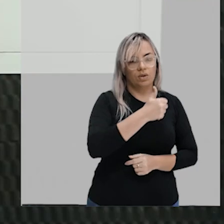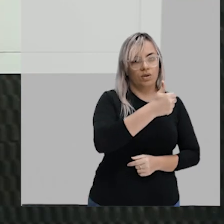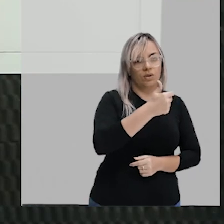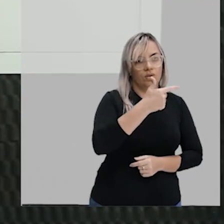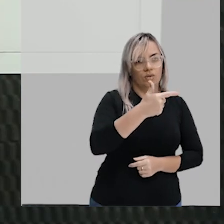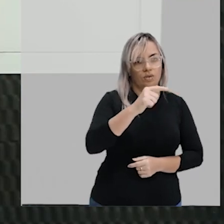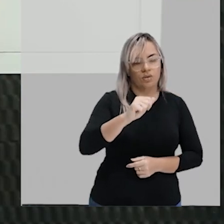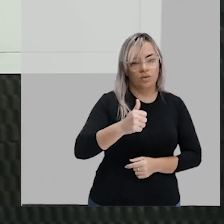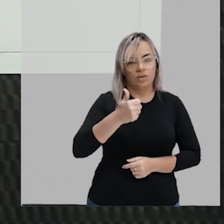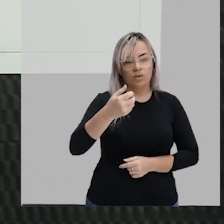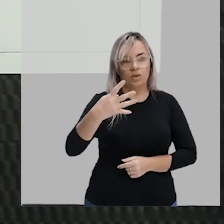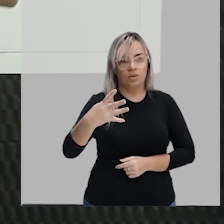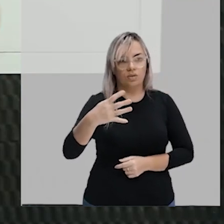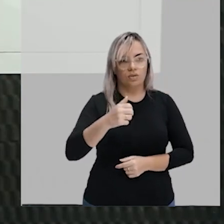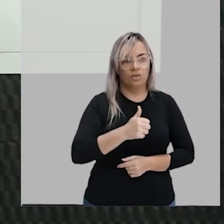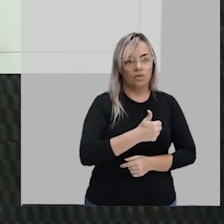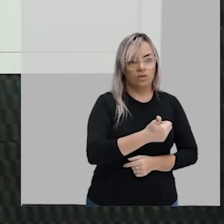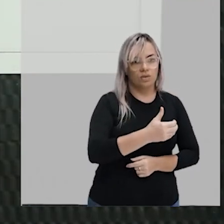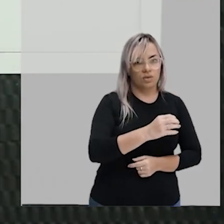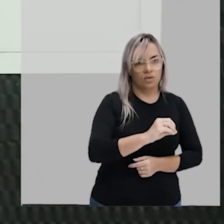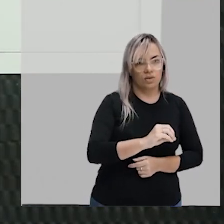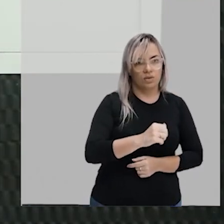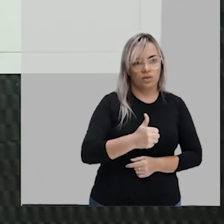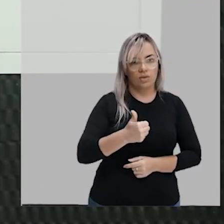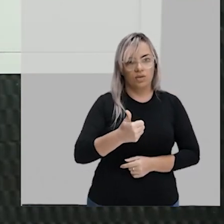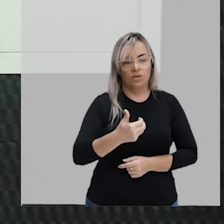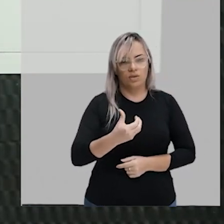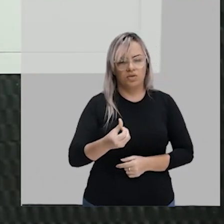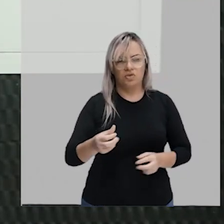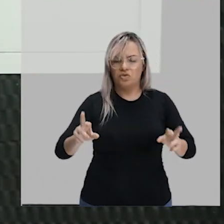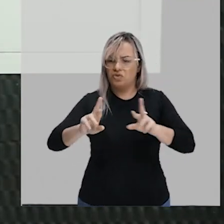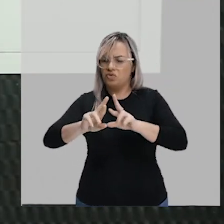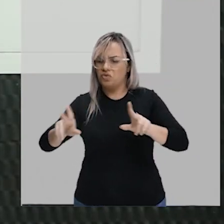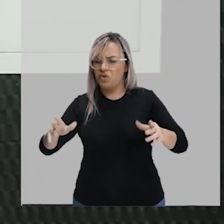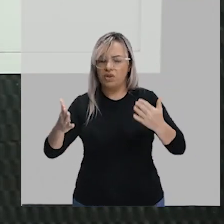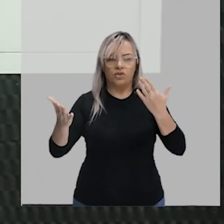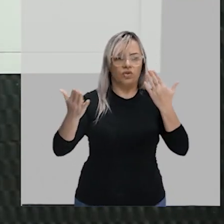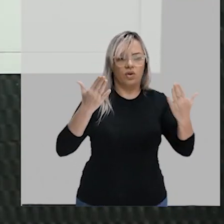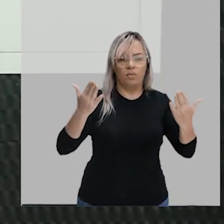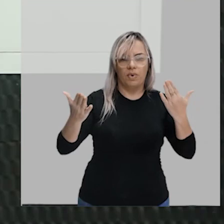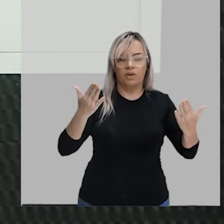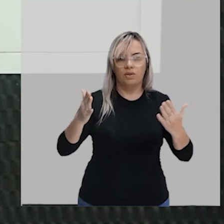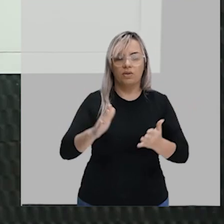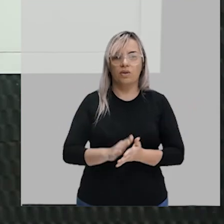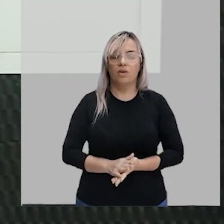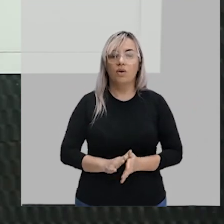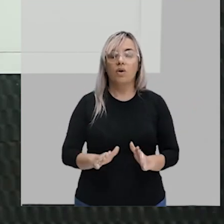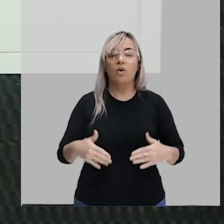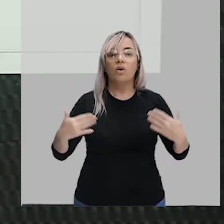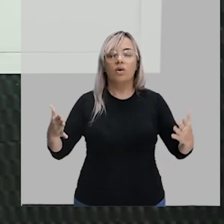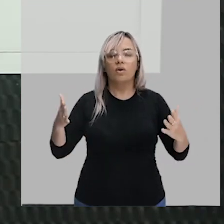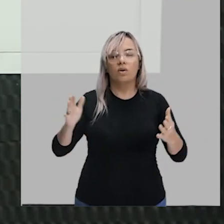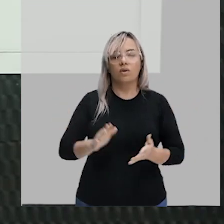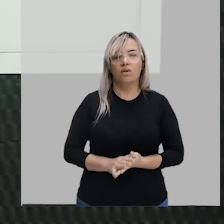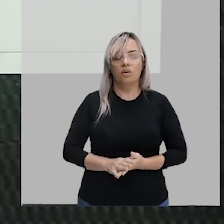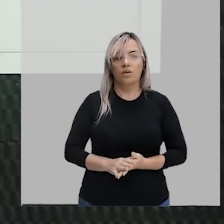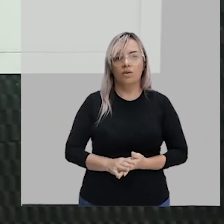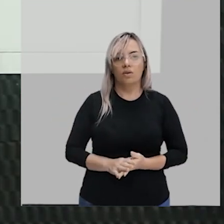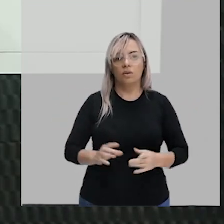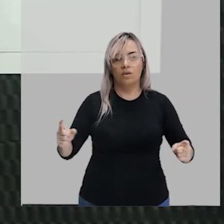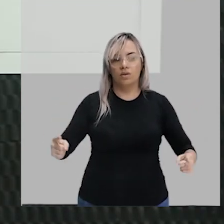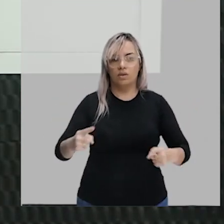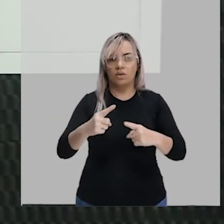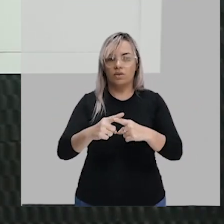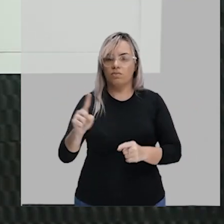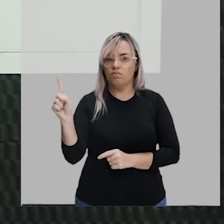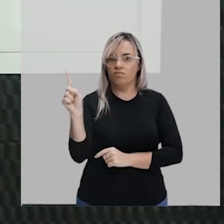16. Bem diferente dessa matriz aqui. Bem diferente. Então isso quer dizer o quê? Que não existe comutativa